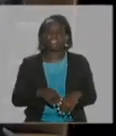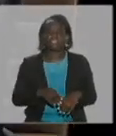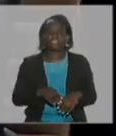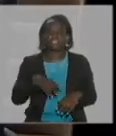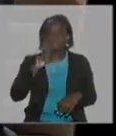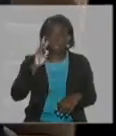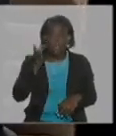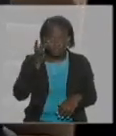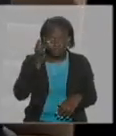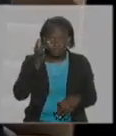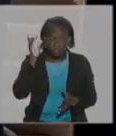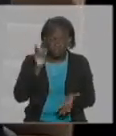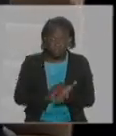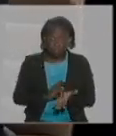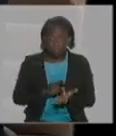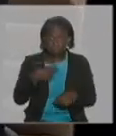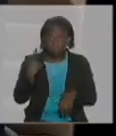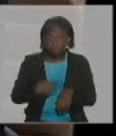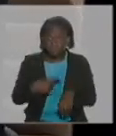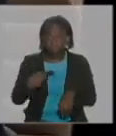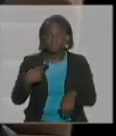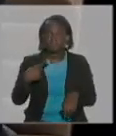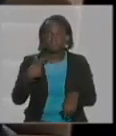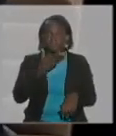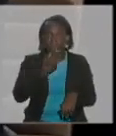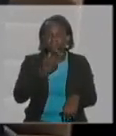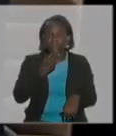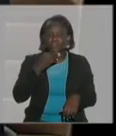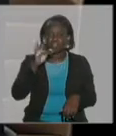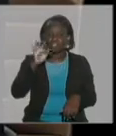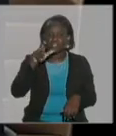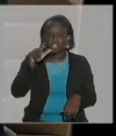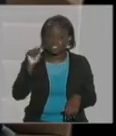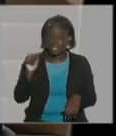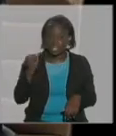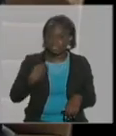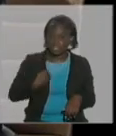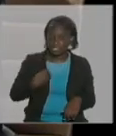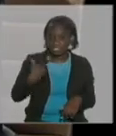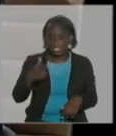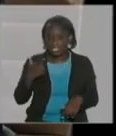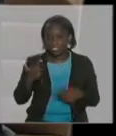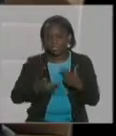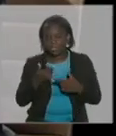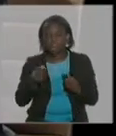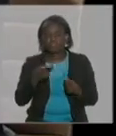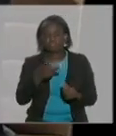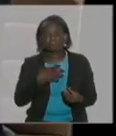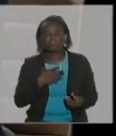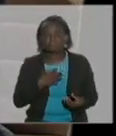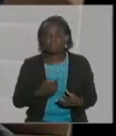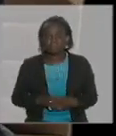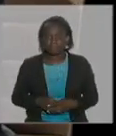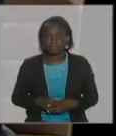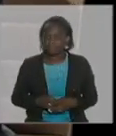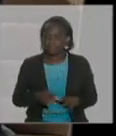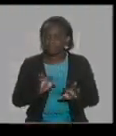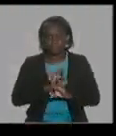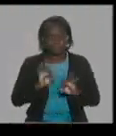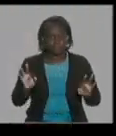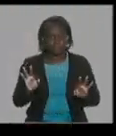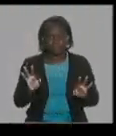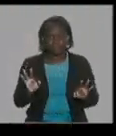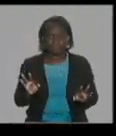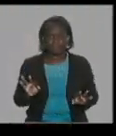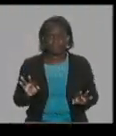viveu a realidade em que o Fela viveu, atuou. Como é que foi essa experiência?